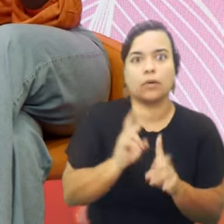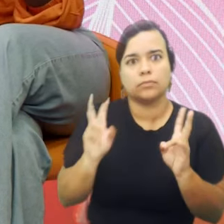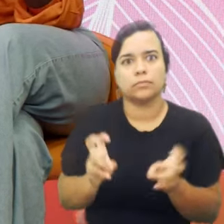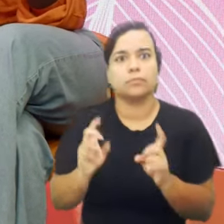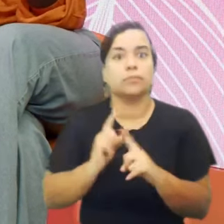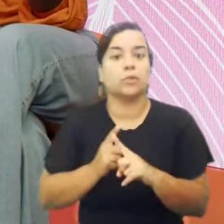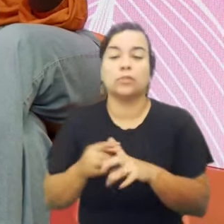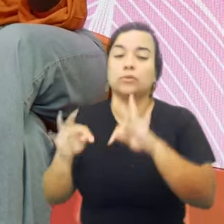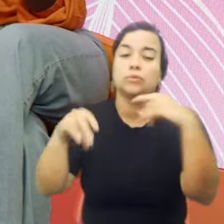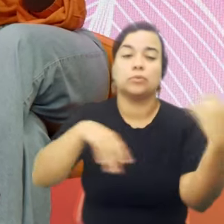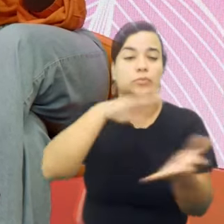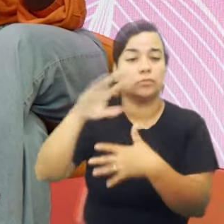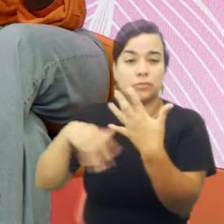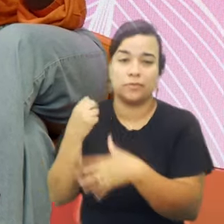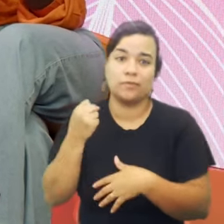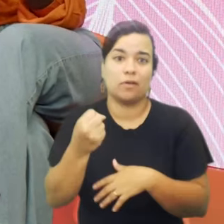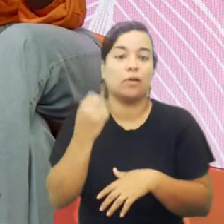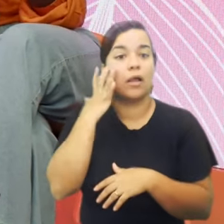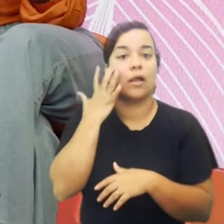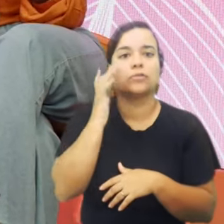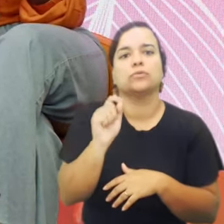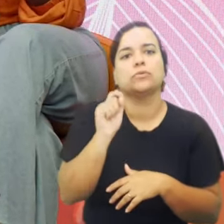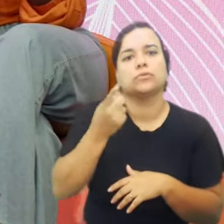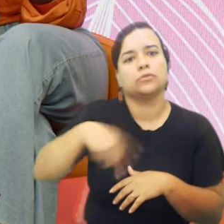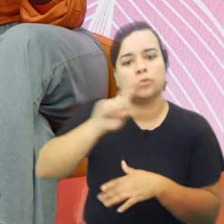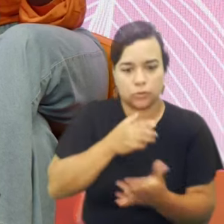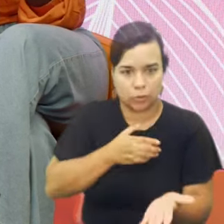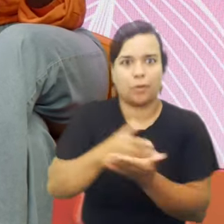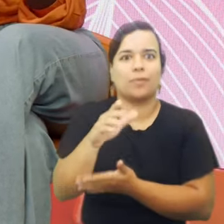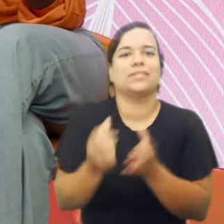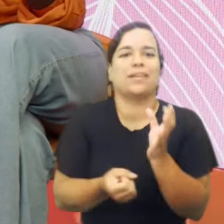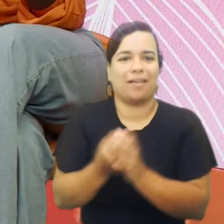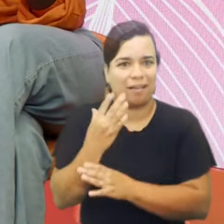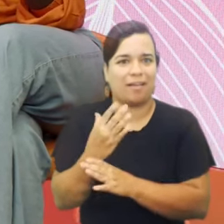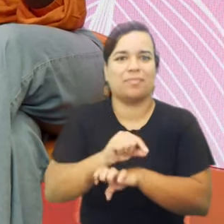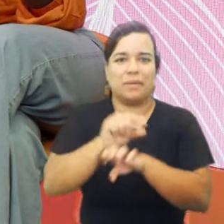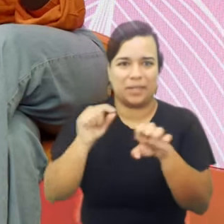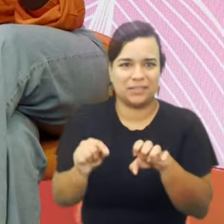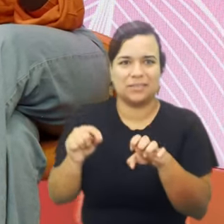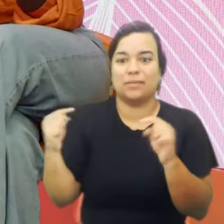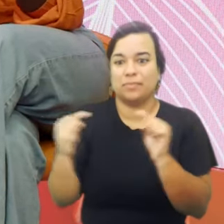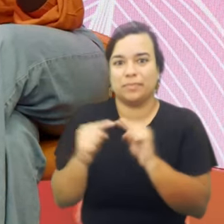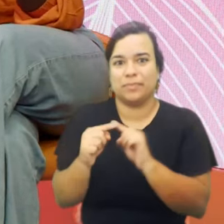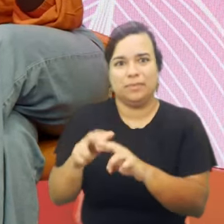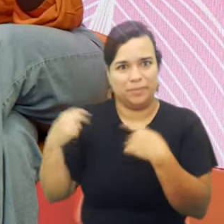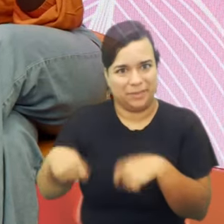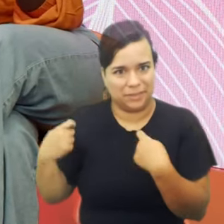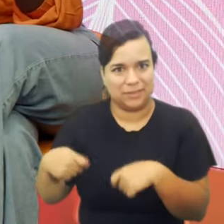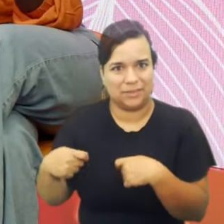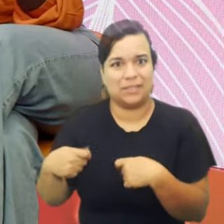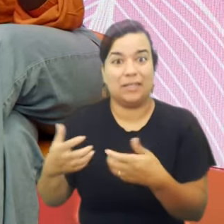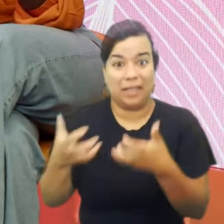tudo tão conturbado, porque acho que quando a gente também começa a empreender pela necessidade, a gente quer colocar dinheiro para dentro, essa é a isso.